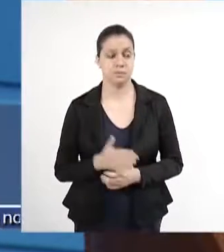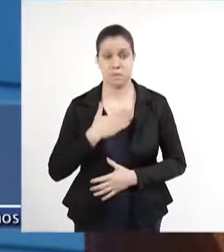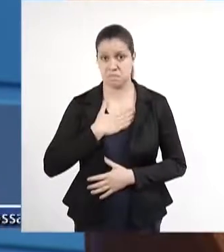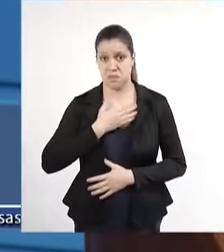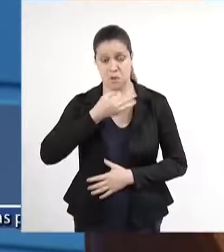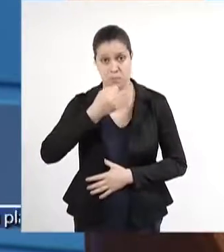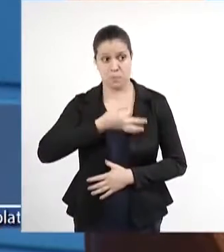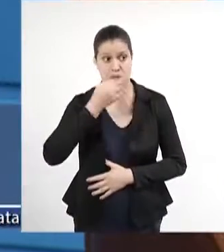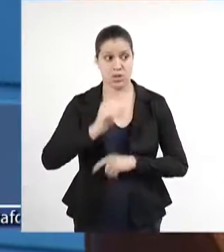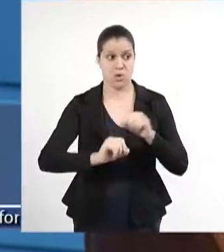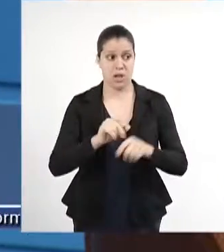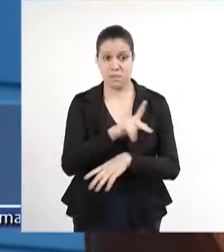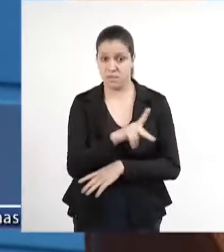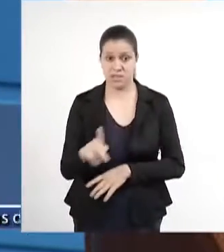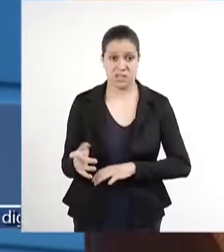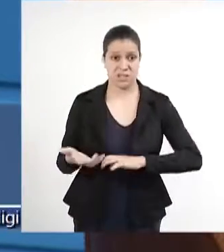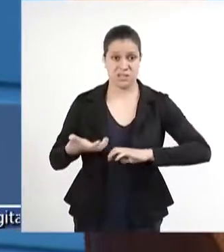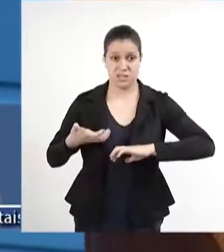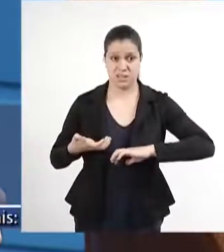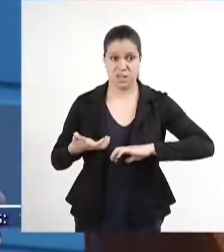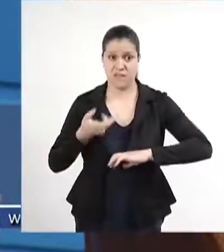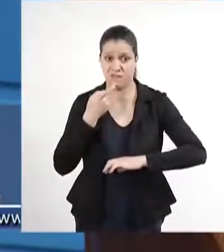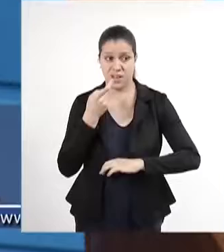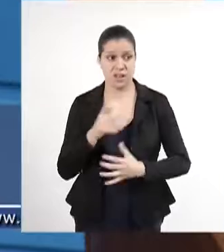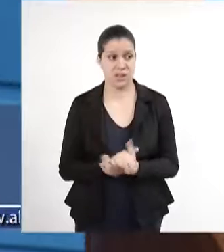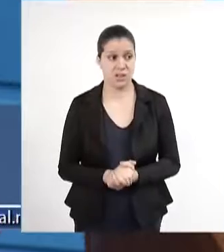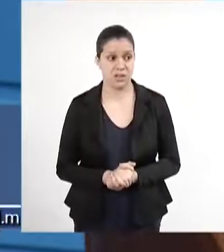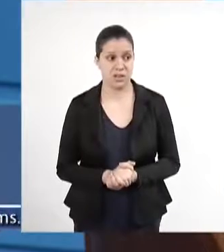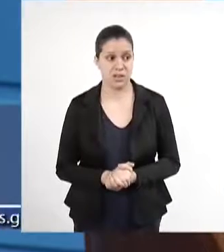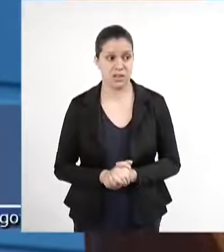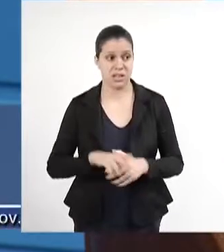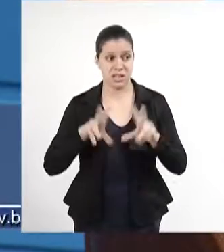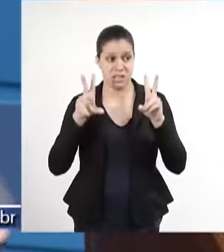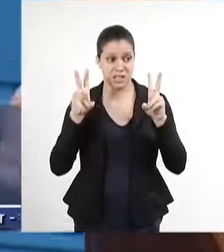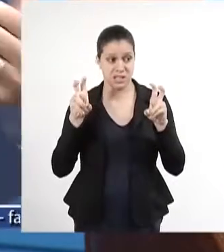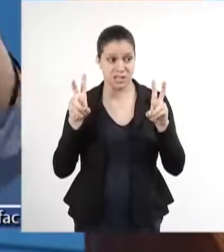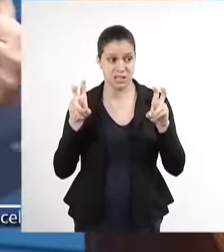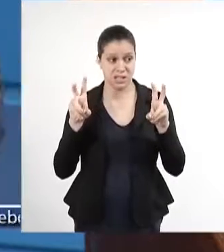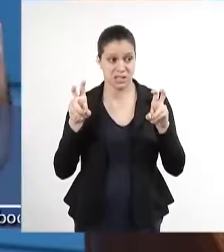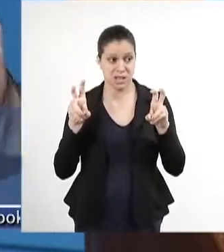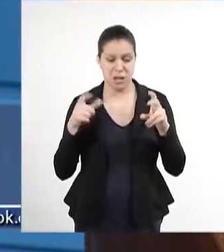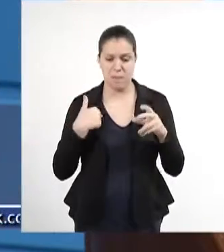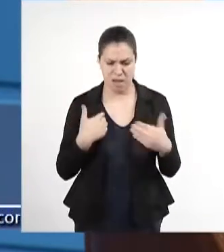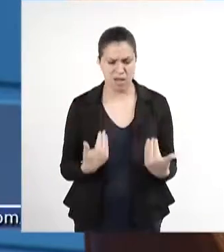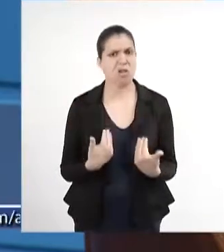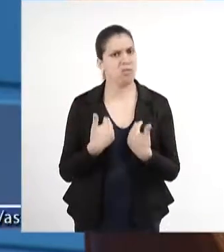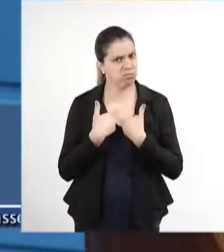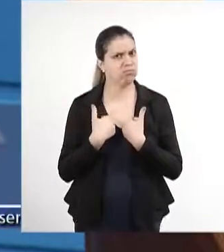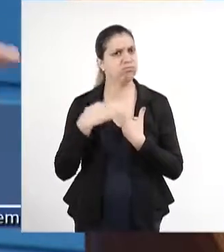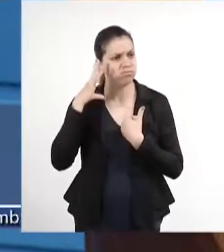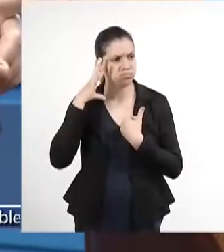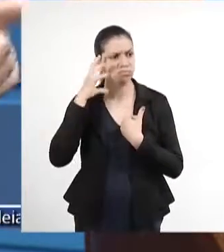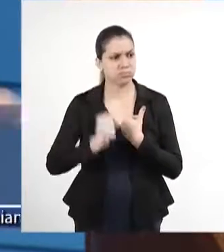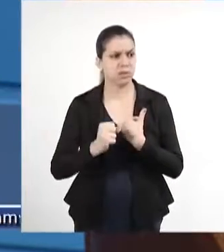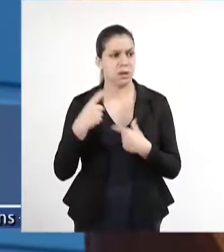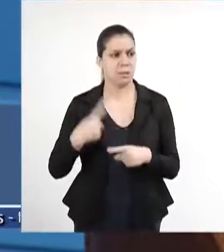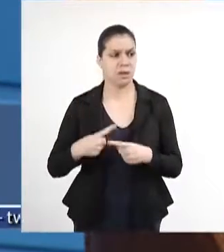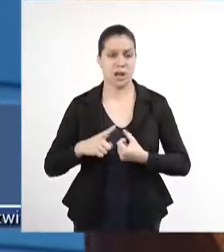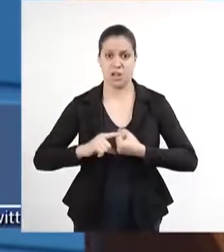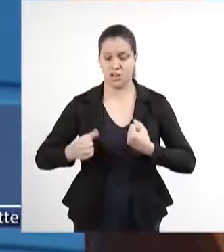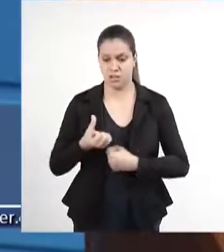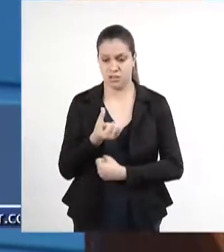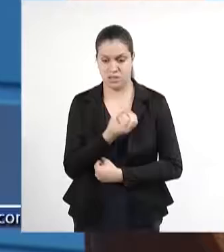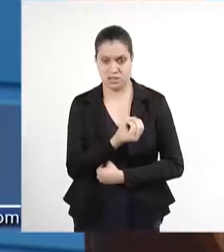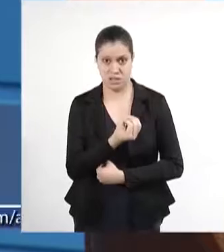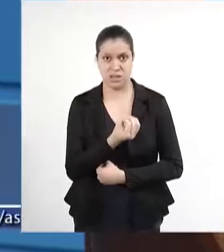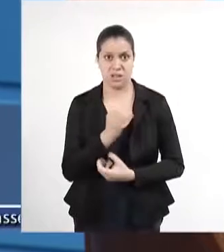o presidente do Senado Federal falou assim: eu vou pegar esse assunto para mim. Tomou para si. Porque no artigo 60 da